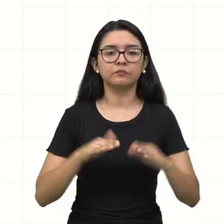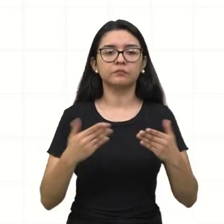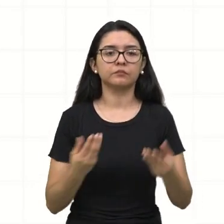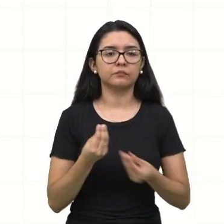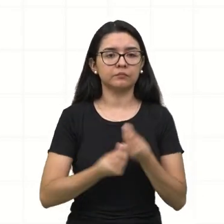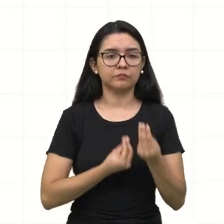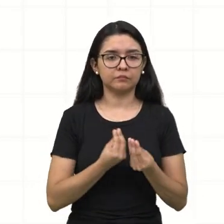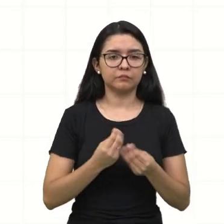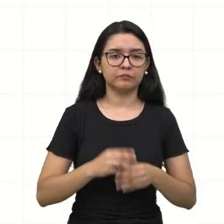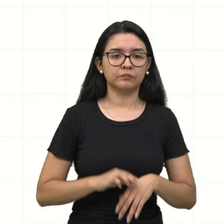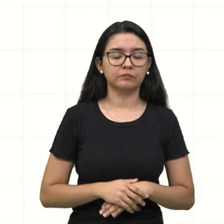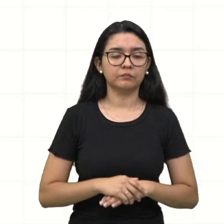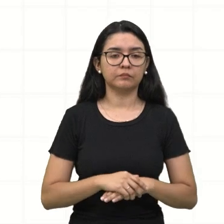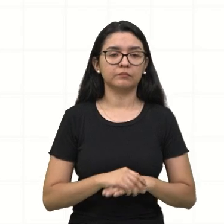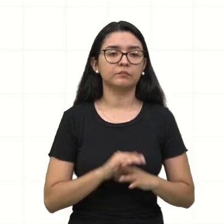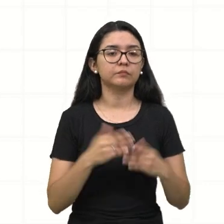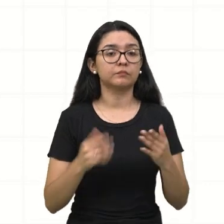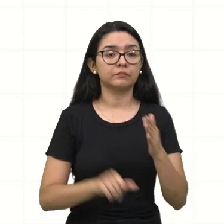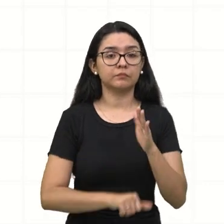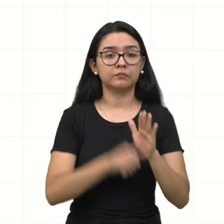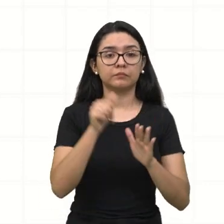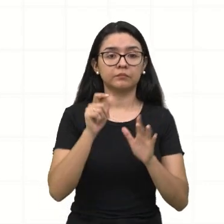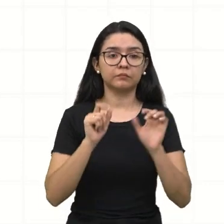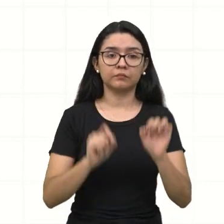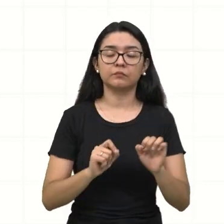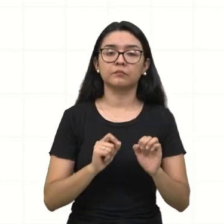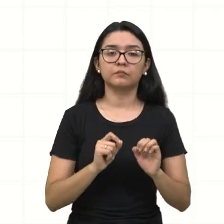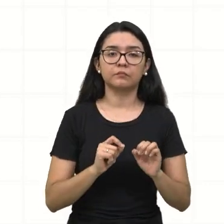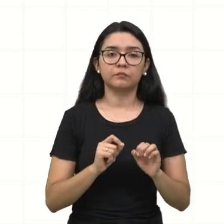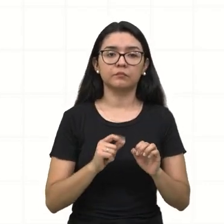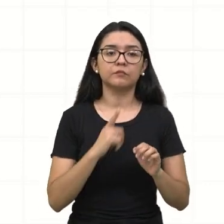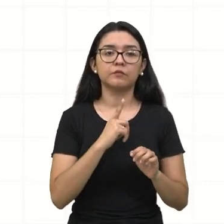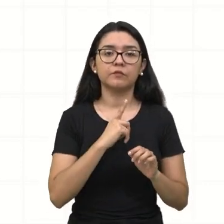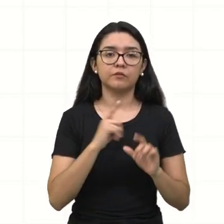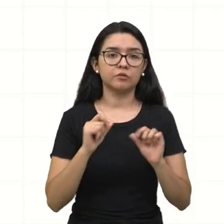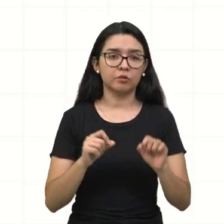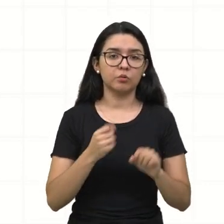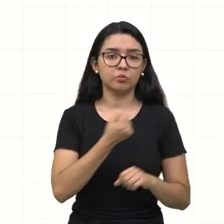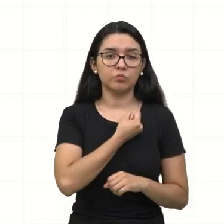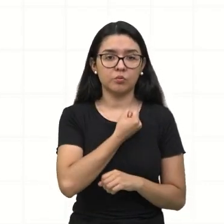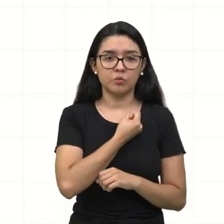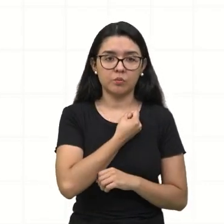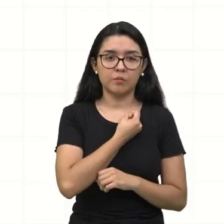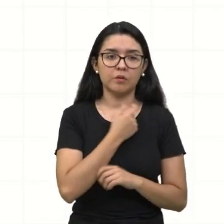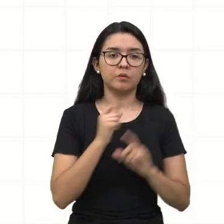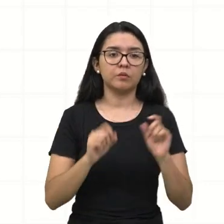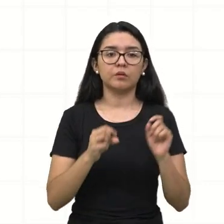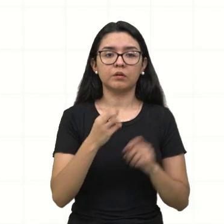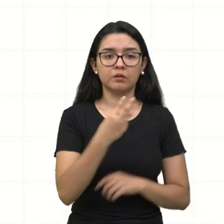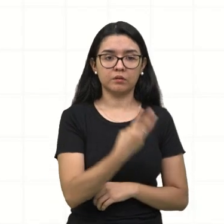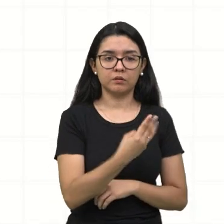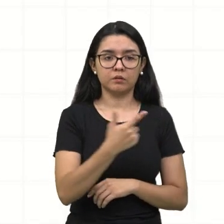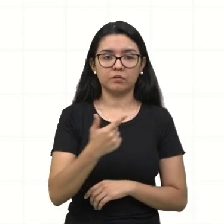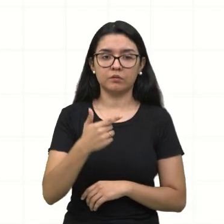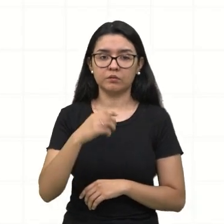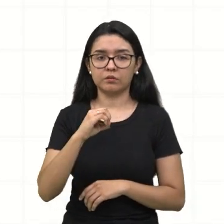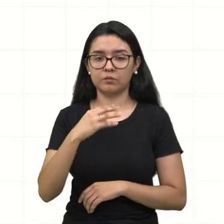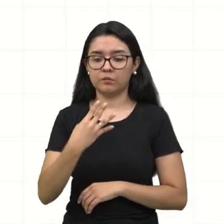Resolução, né? Primeiro, vamos dividir o número dado a cada 3 casas, né? Que divide aí as